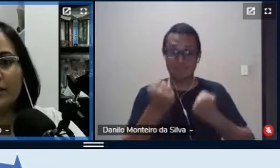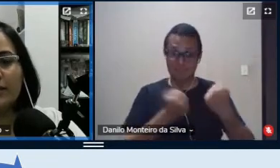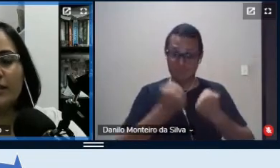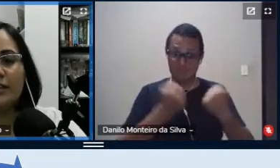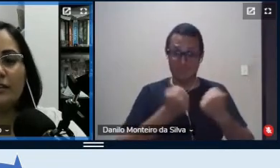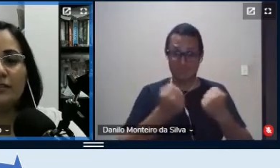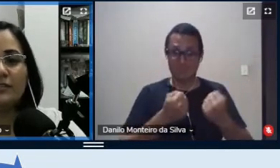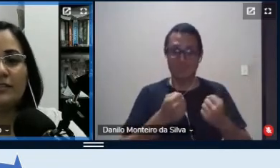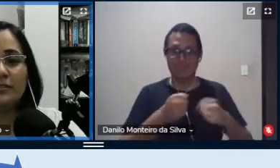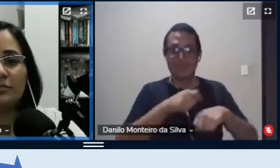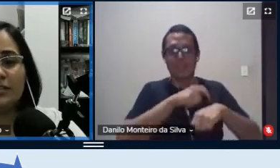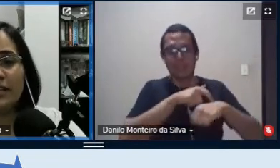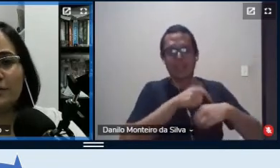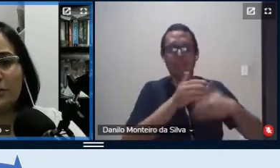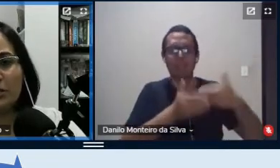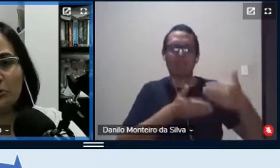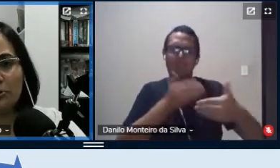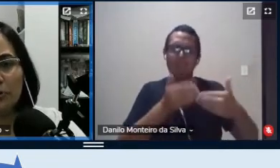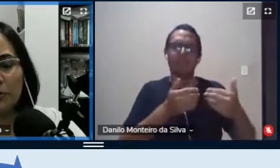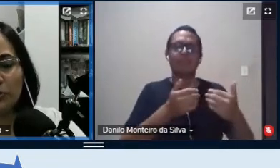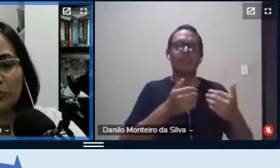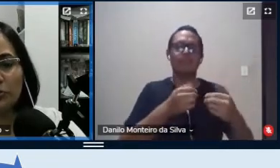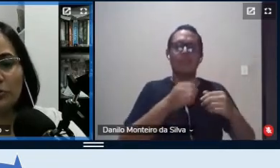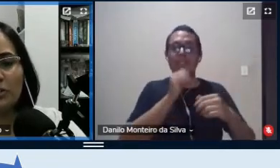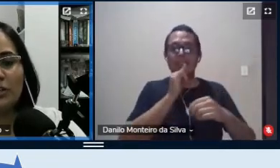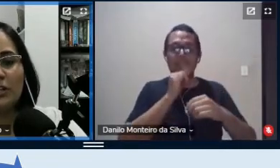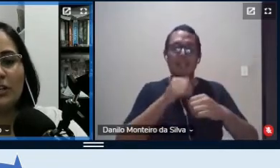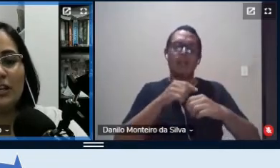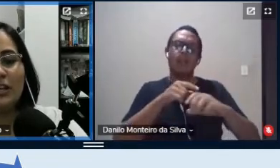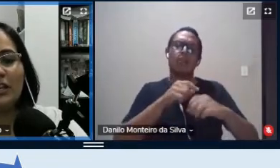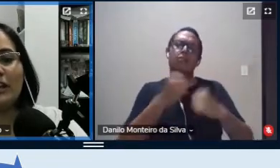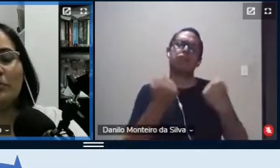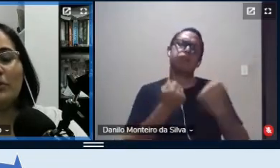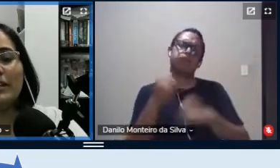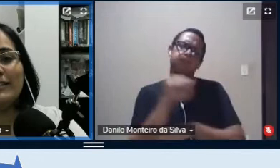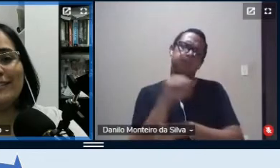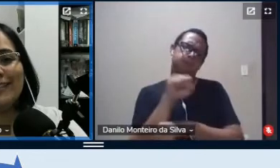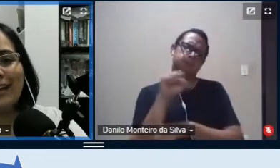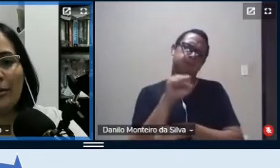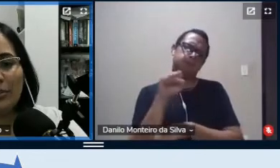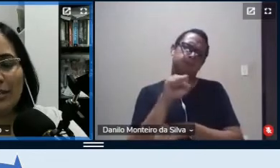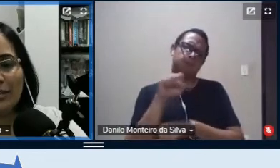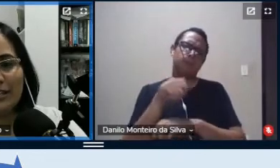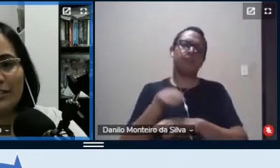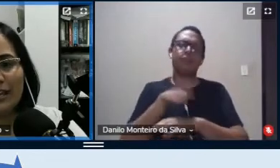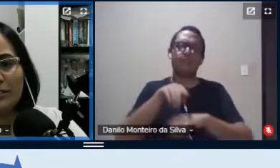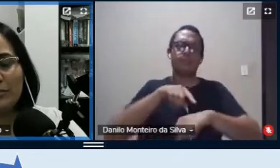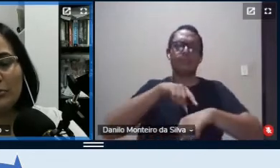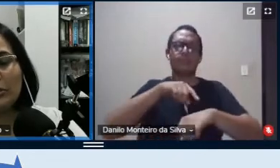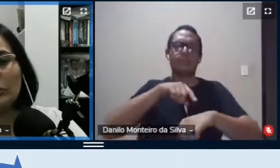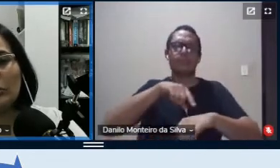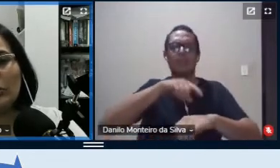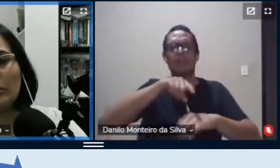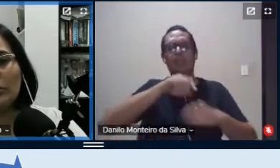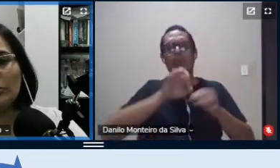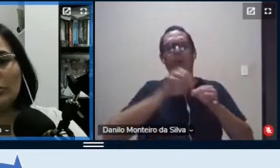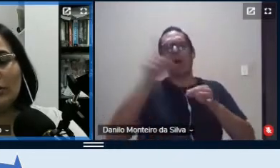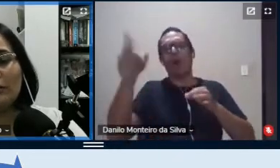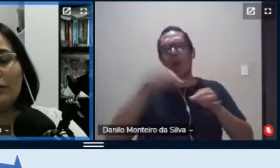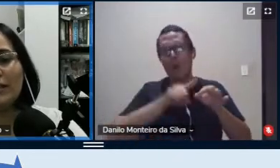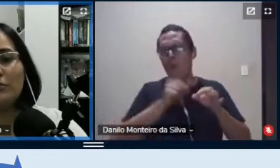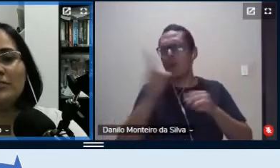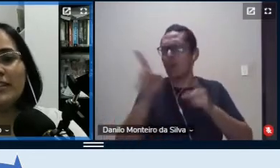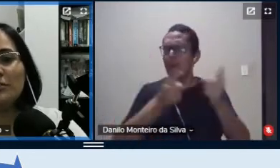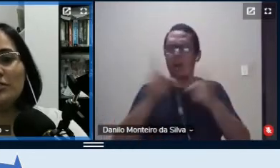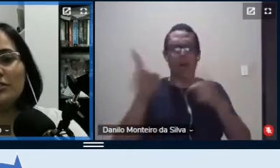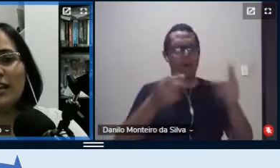né? Revisão de 10.000 quilômetros. O que é? Porque eles sabem que em 10.000 quilômetros